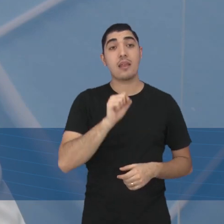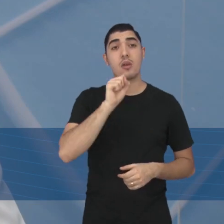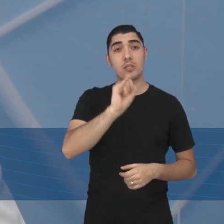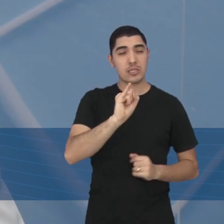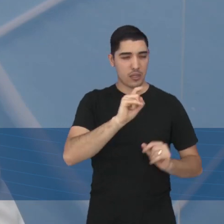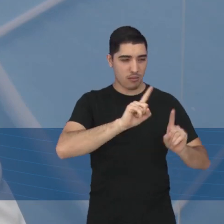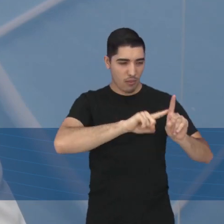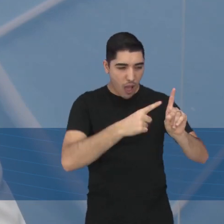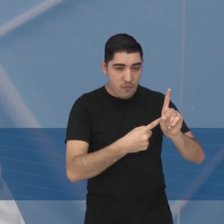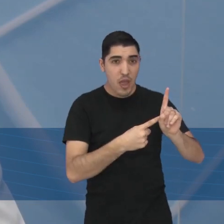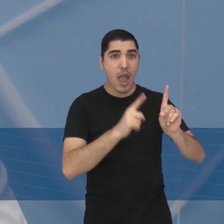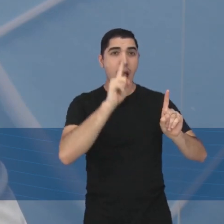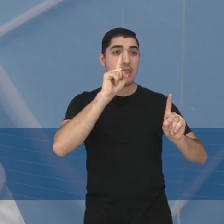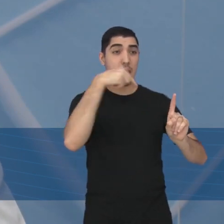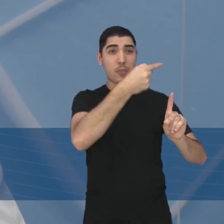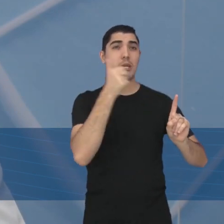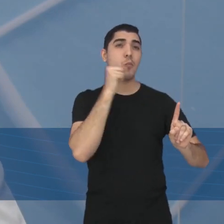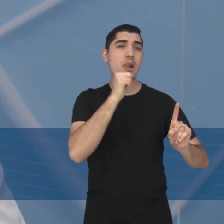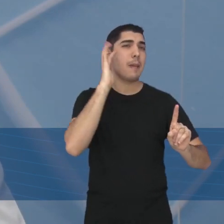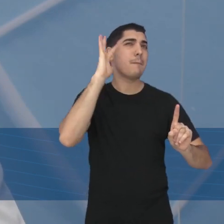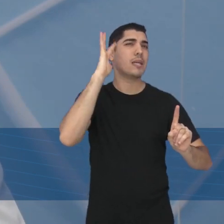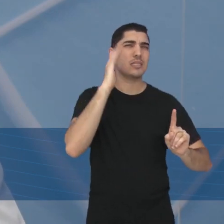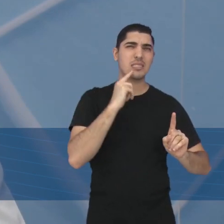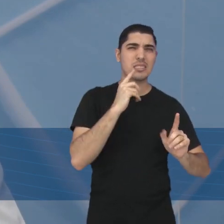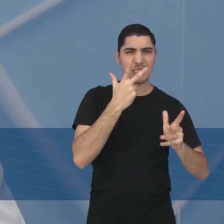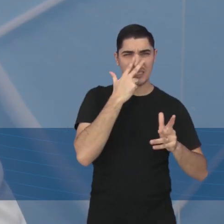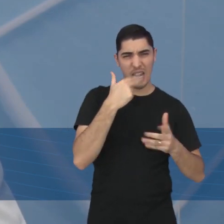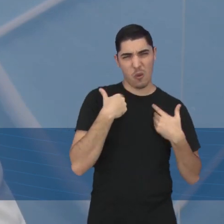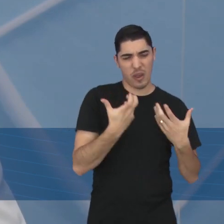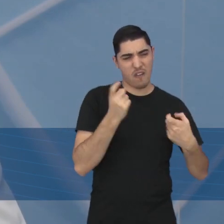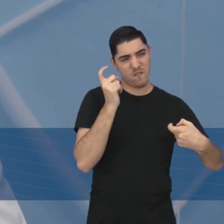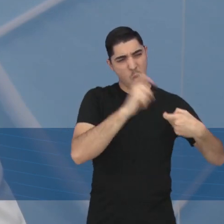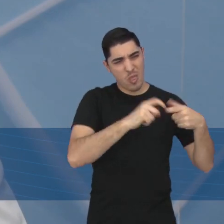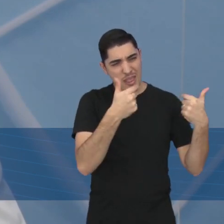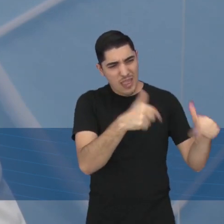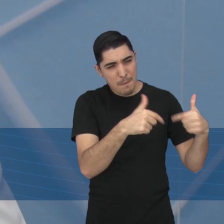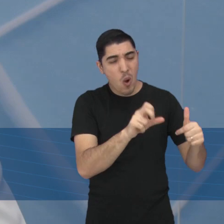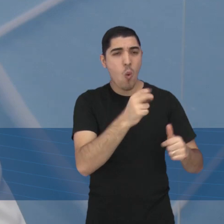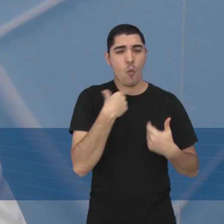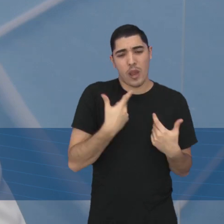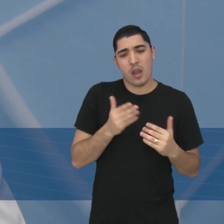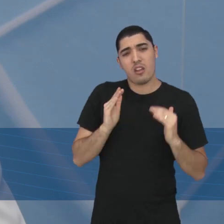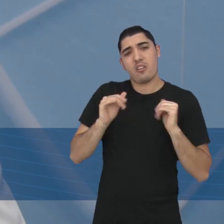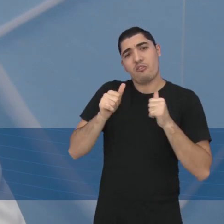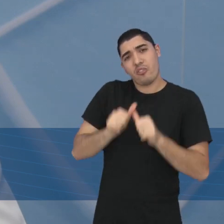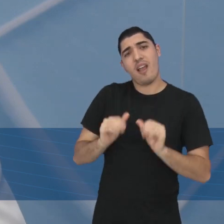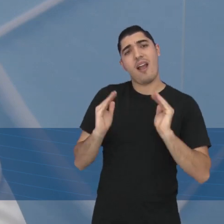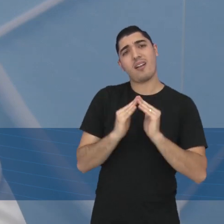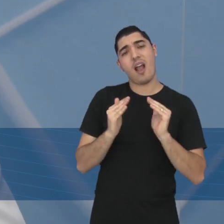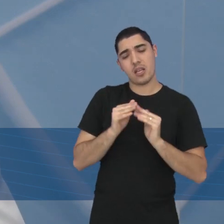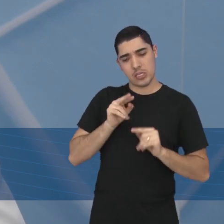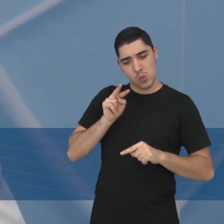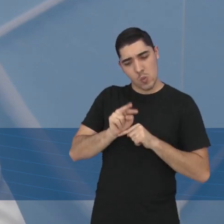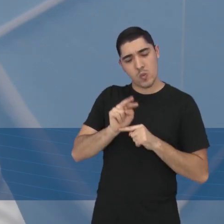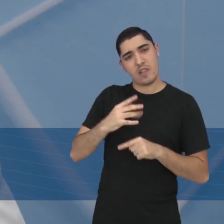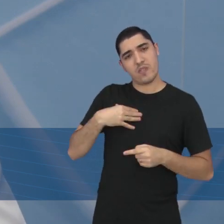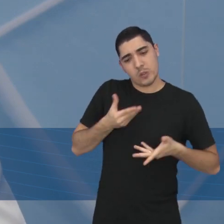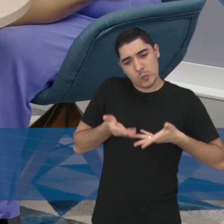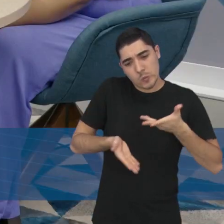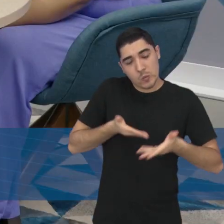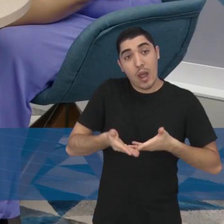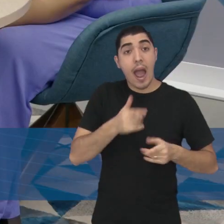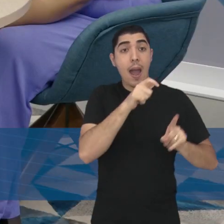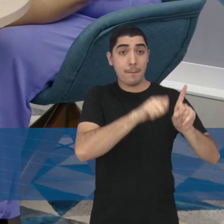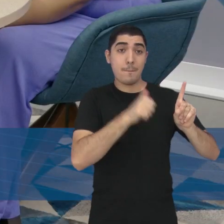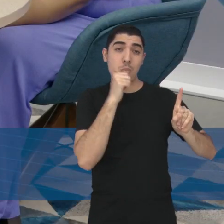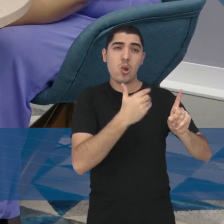se questiona, será que eu quero retornar também para esse mercado de trabalho? Eu quero ficar com esse filho, né? São tantos questionamentos que